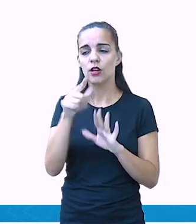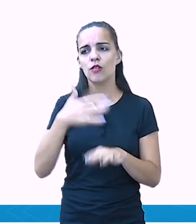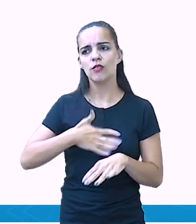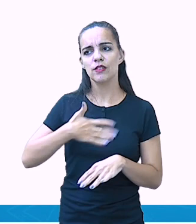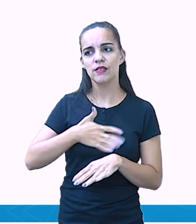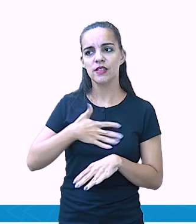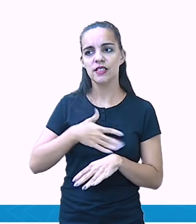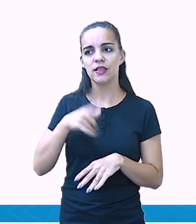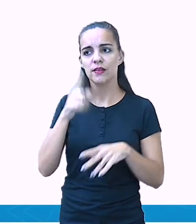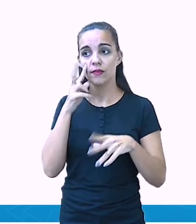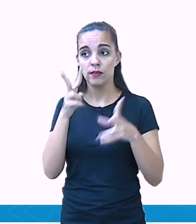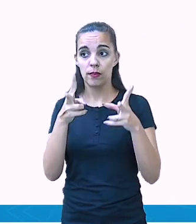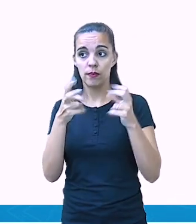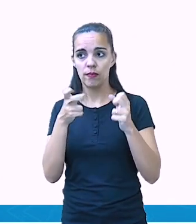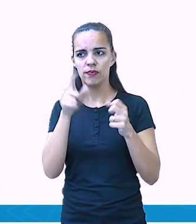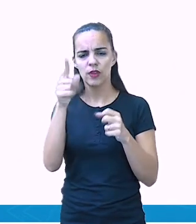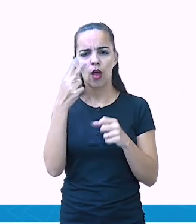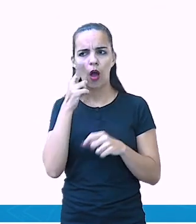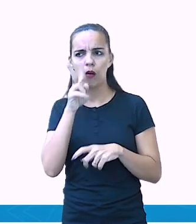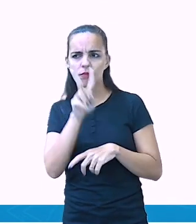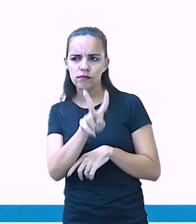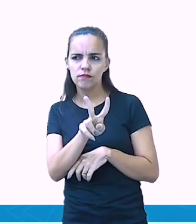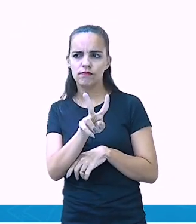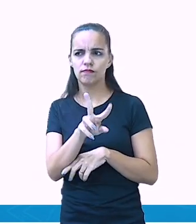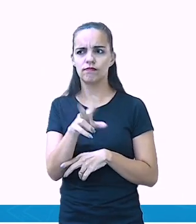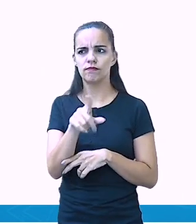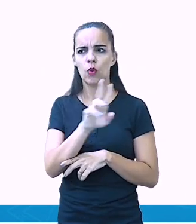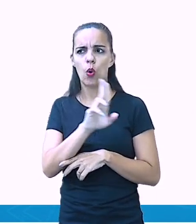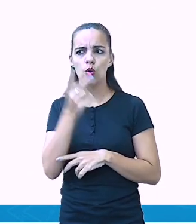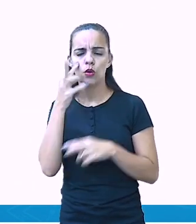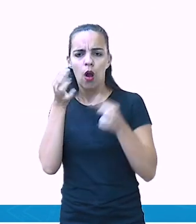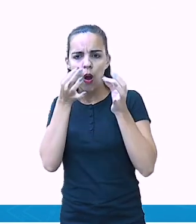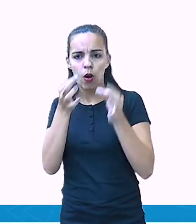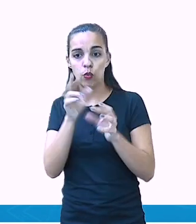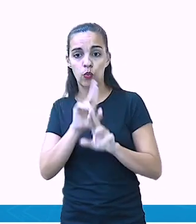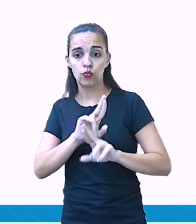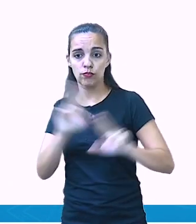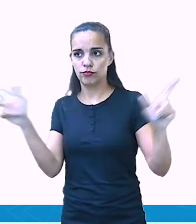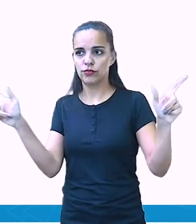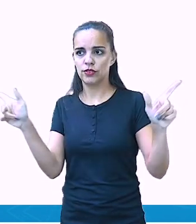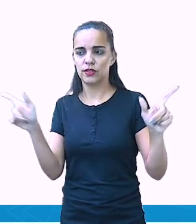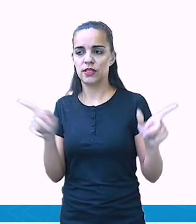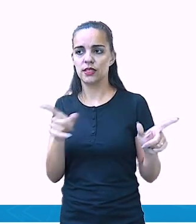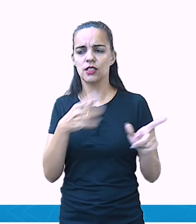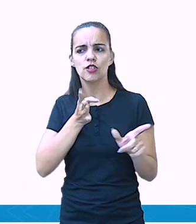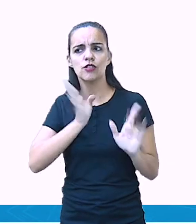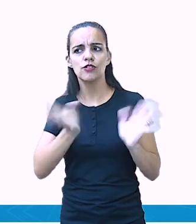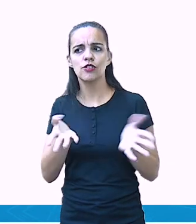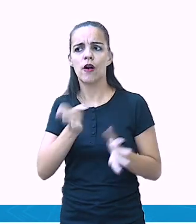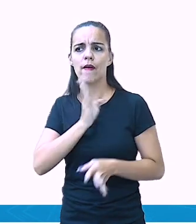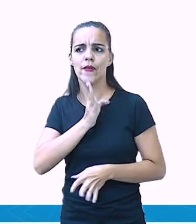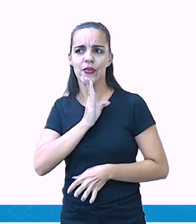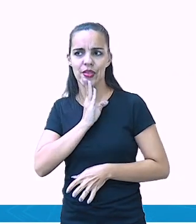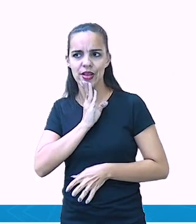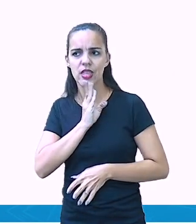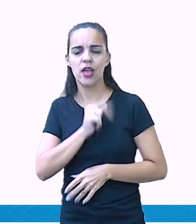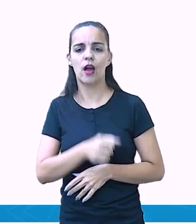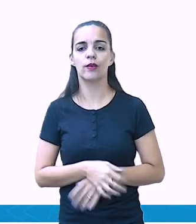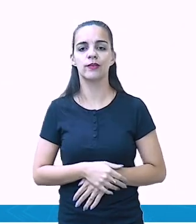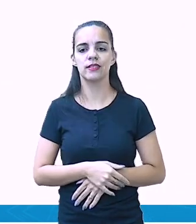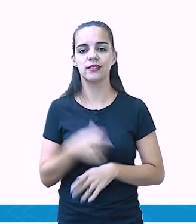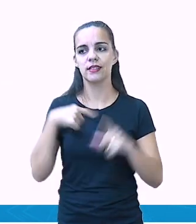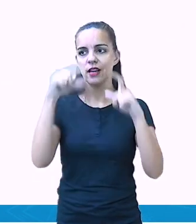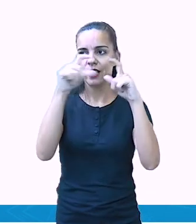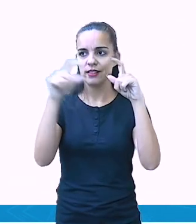você percebesse, que você olhasse com novos olhos, porque agora você já conhece as características desse